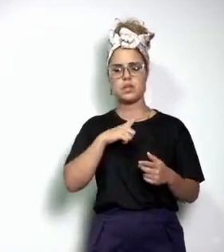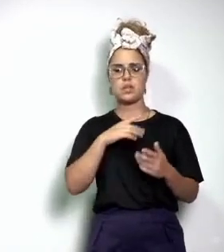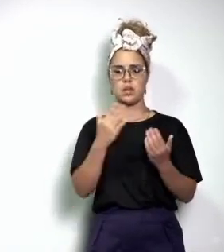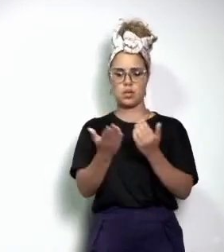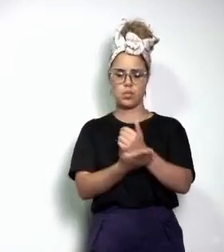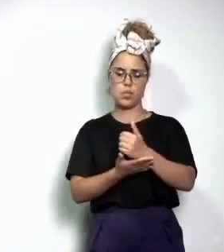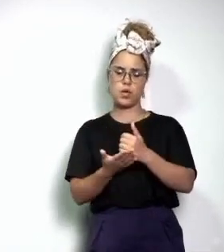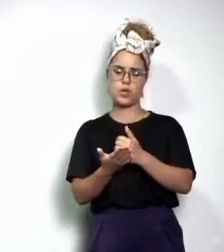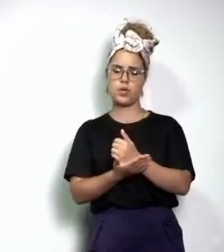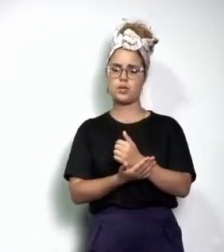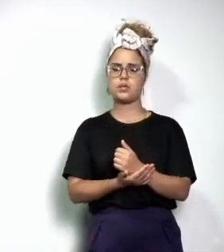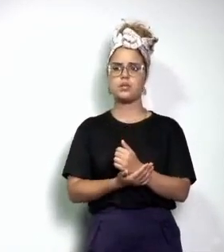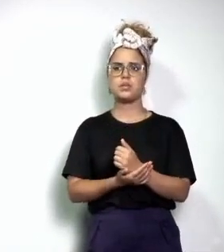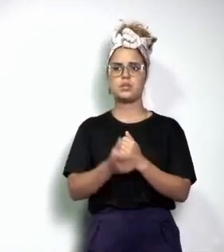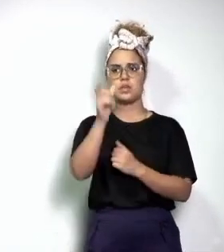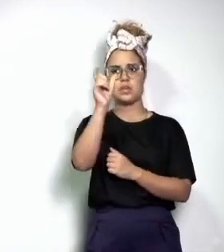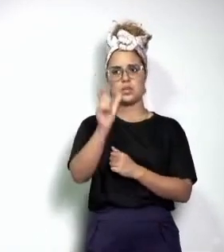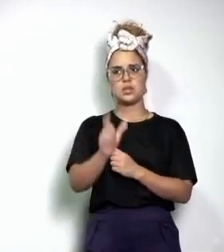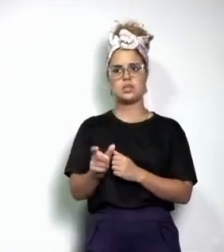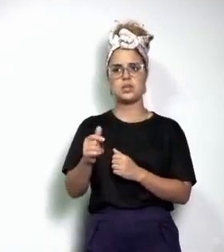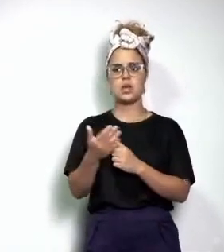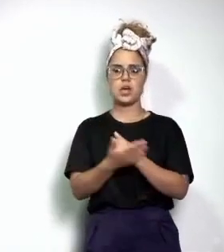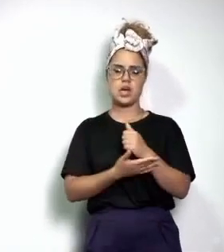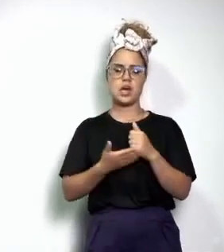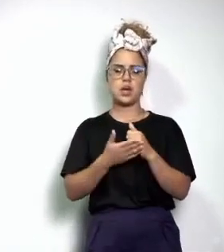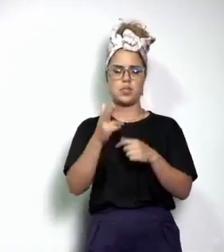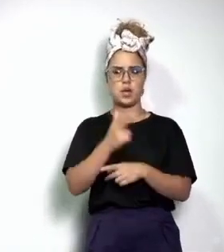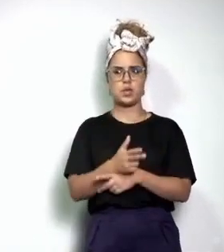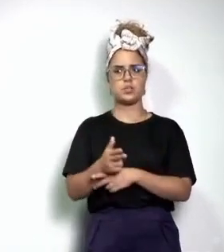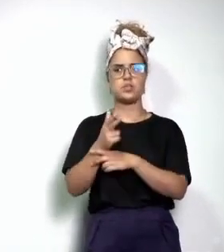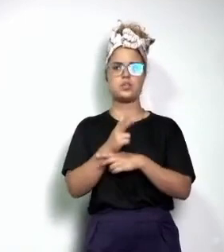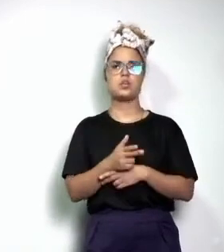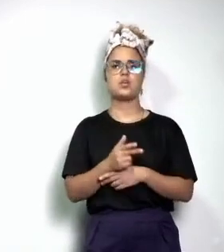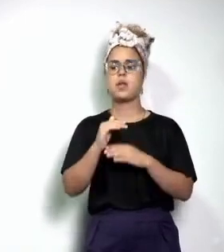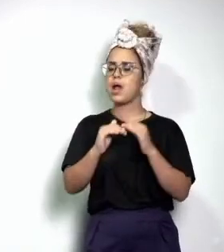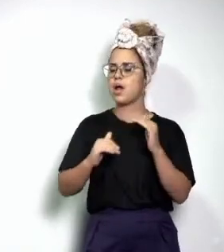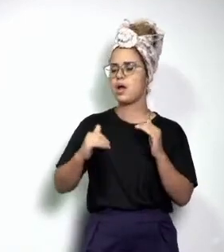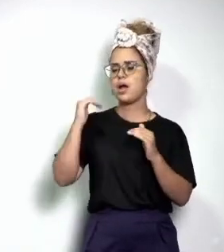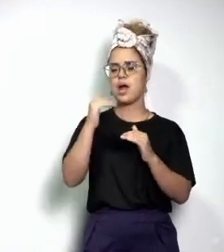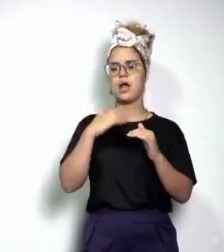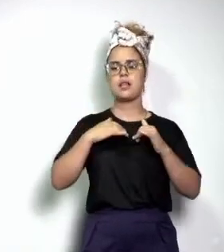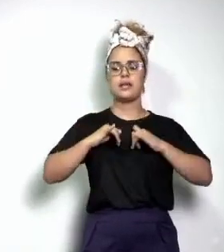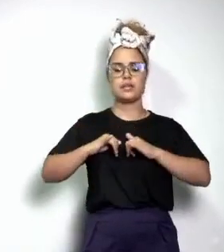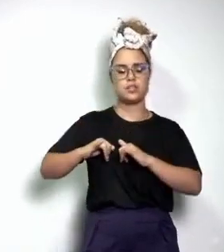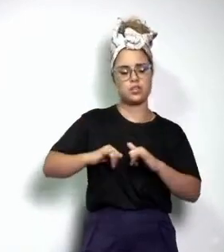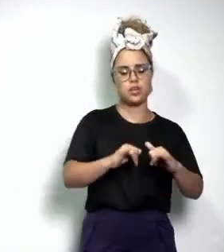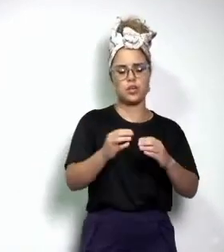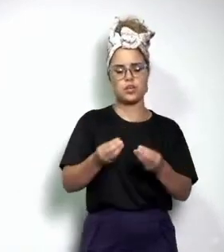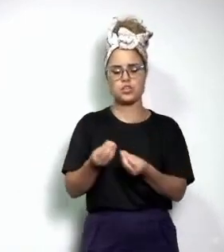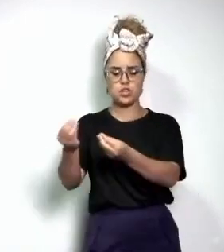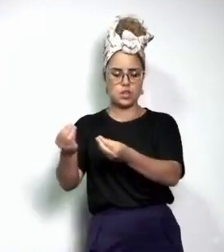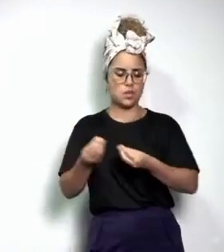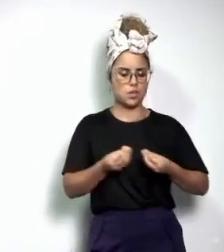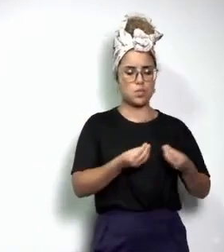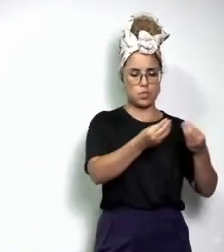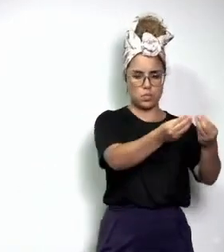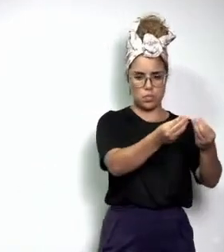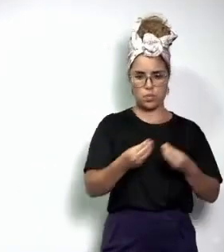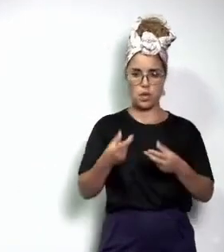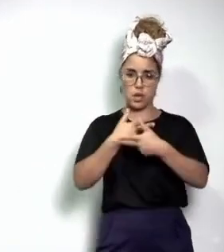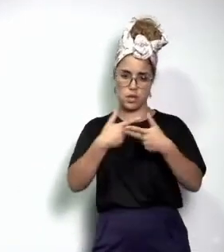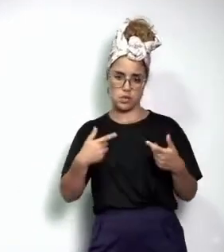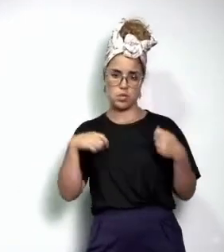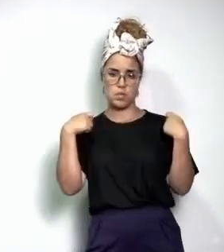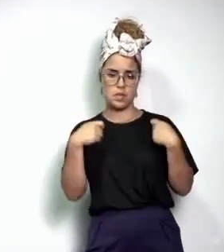base e ser a nossa base de câmera, além de transportar os equipamentos, se for necessário. E